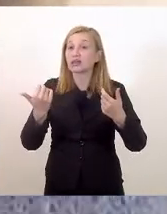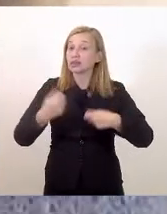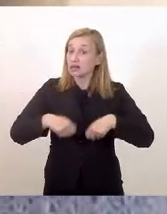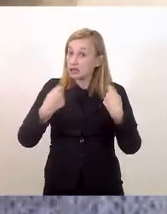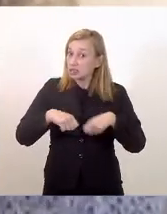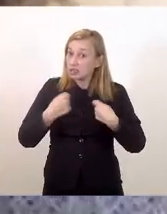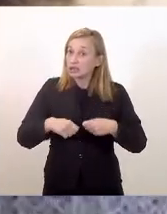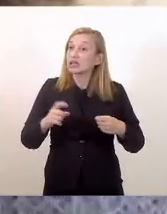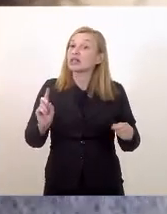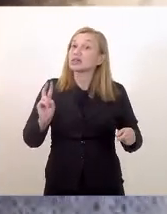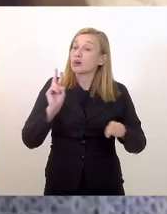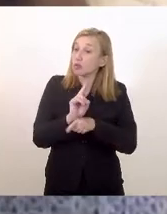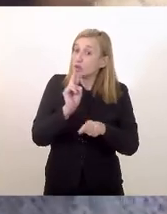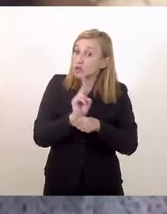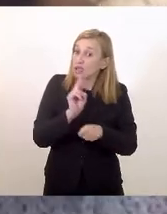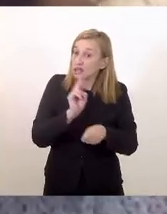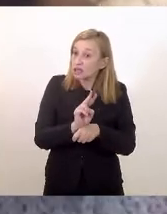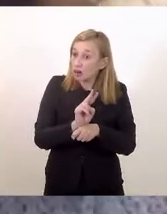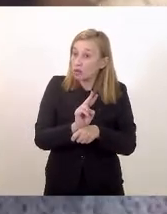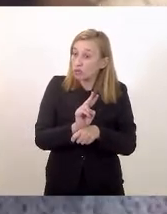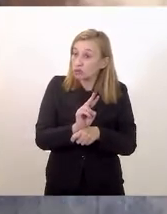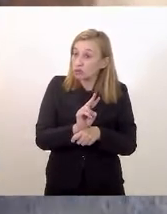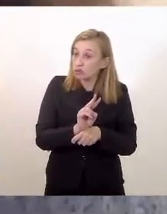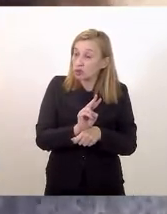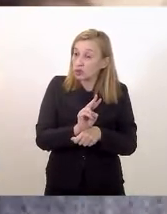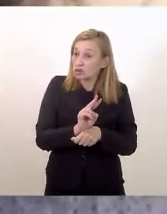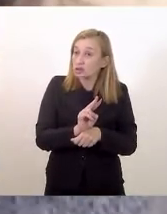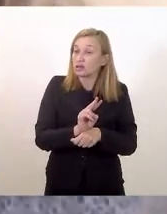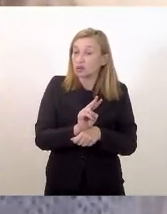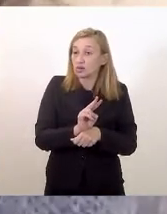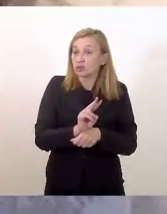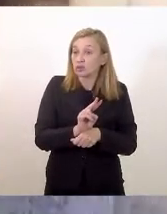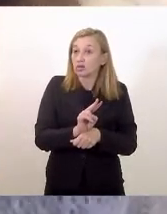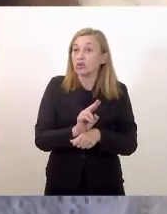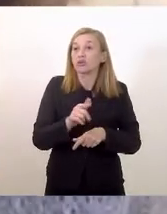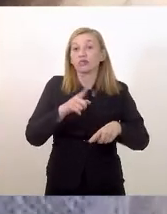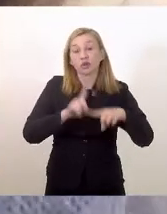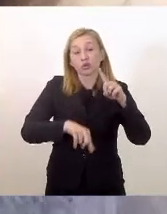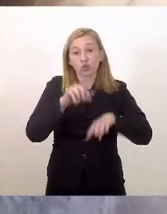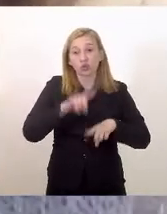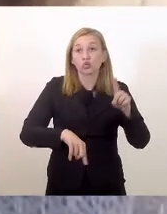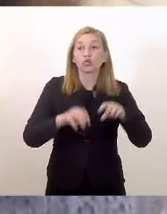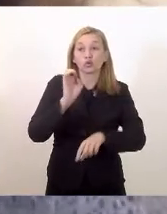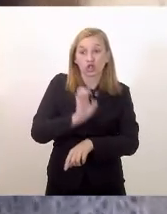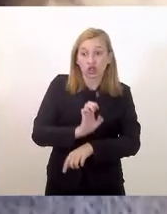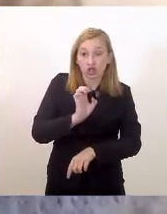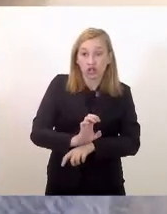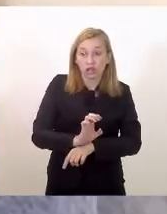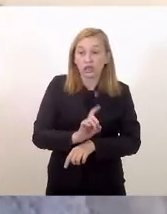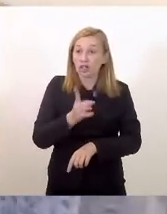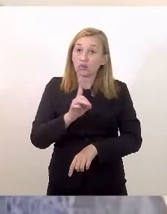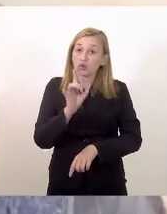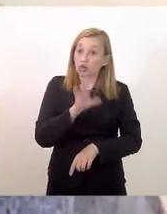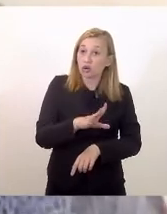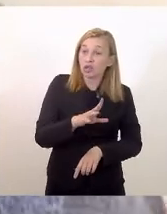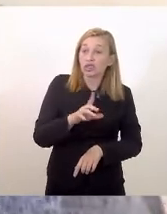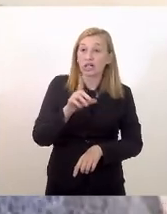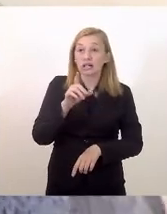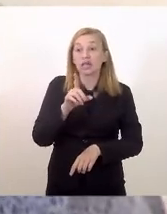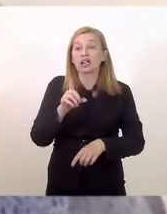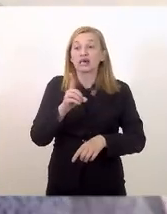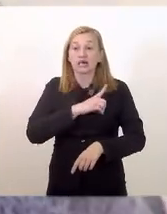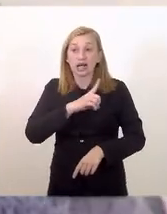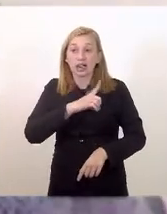proteção em rede e de que equipamentos do estado, não apenas E aí falo não só das DEANs, mas falo dos